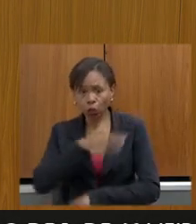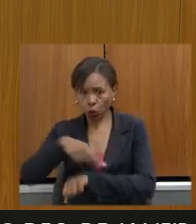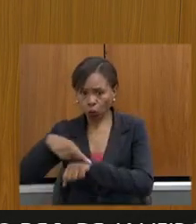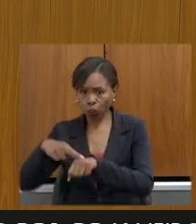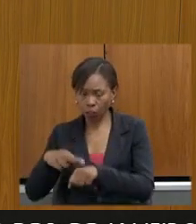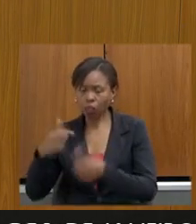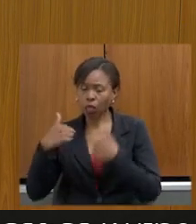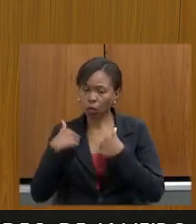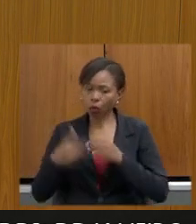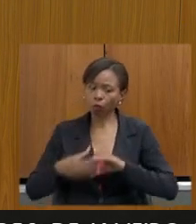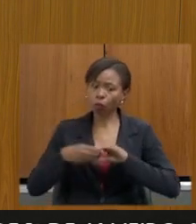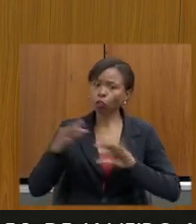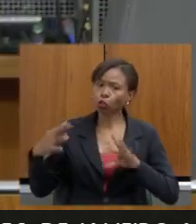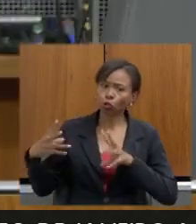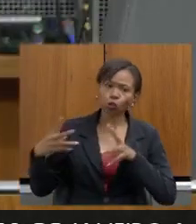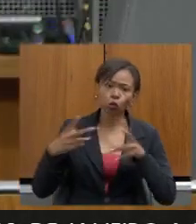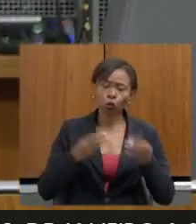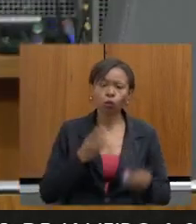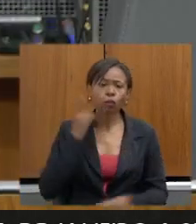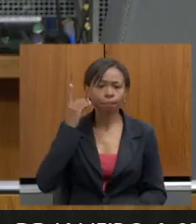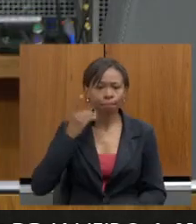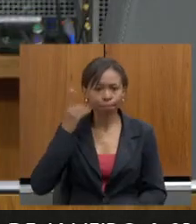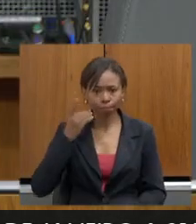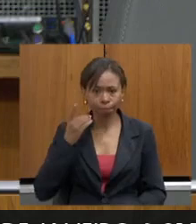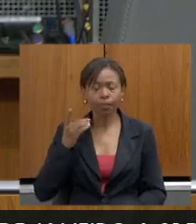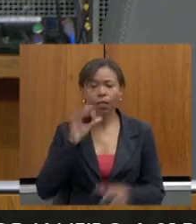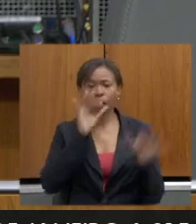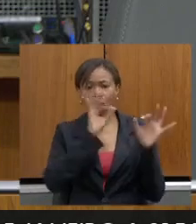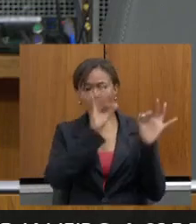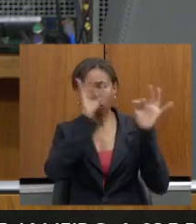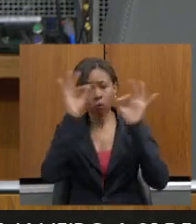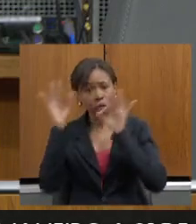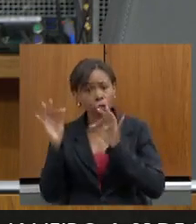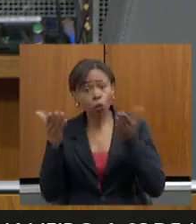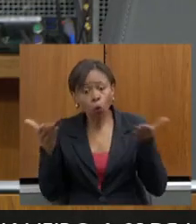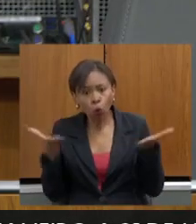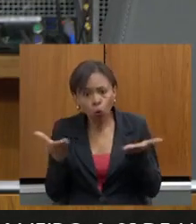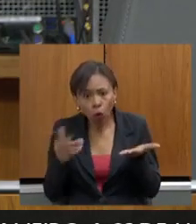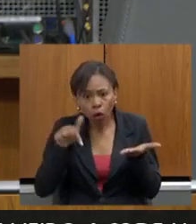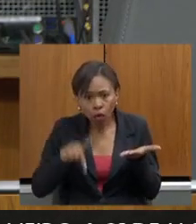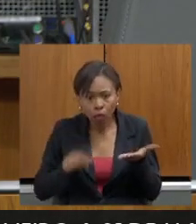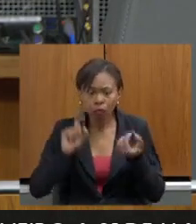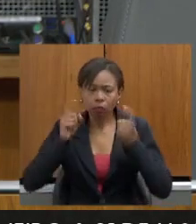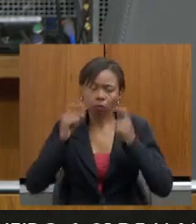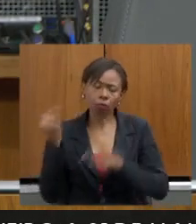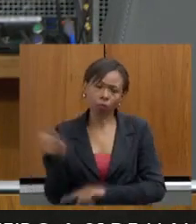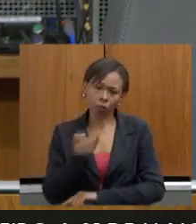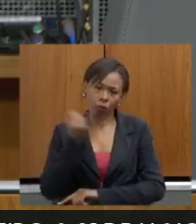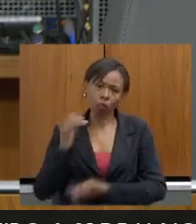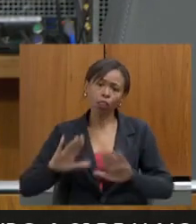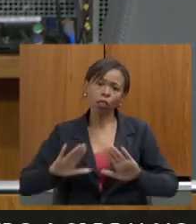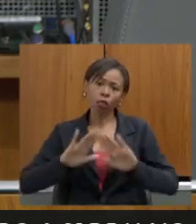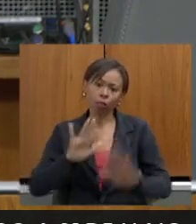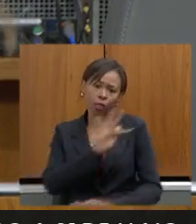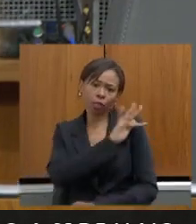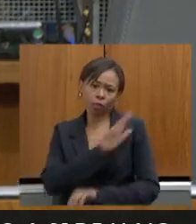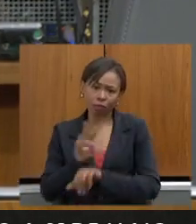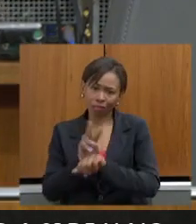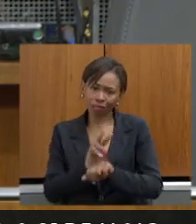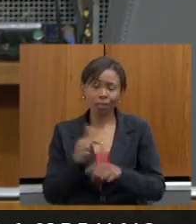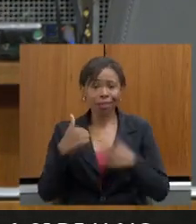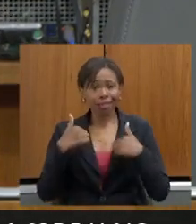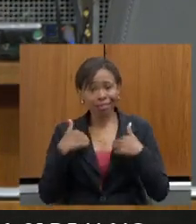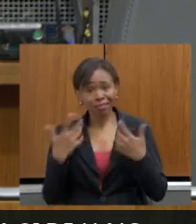a todos os parlamentares que acompanham essa importante reunião da o Scalise eu sou até